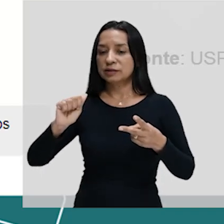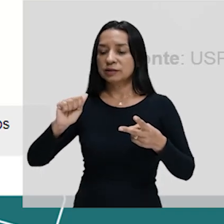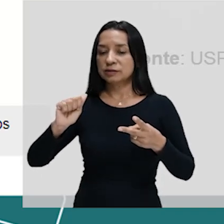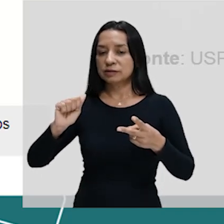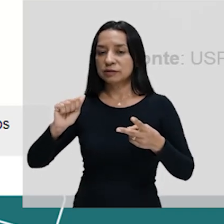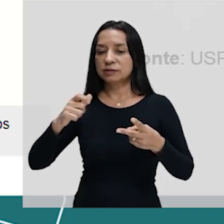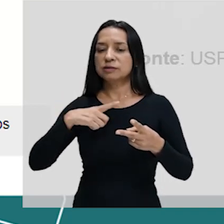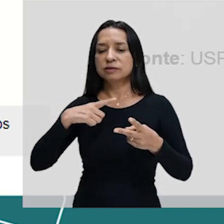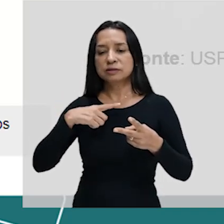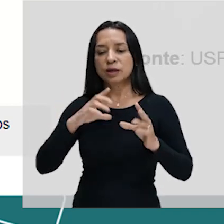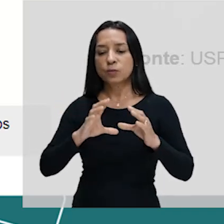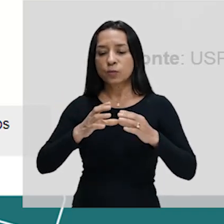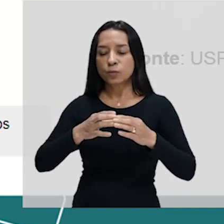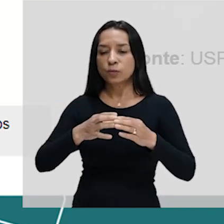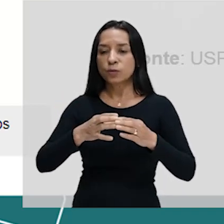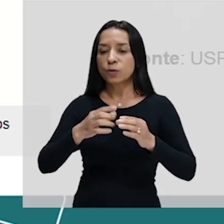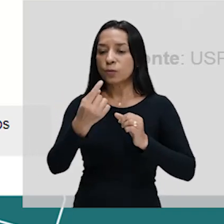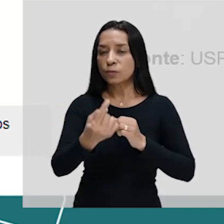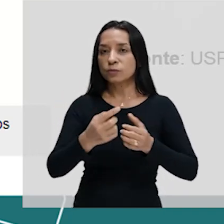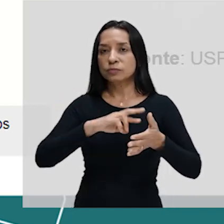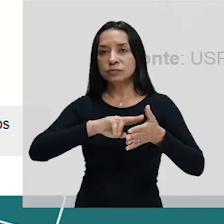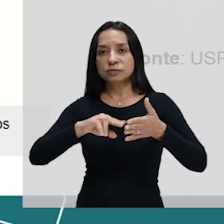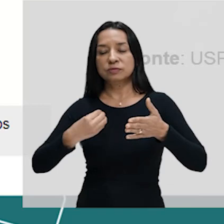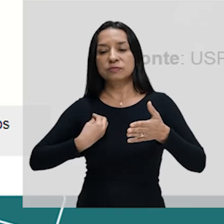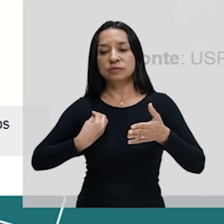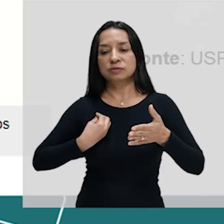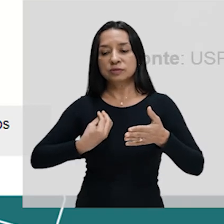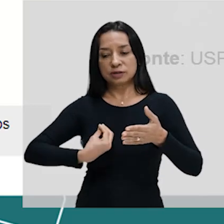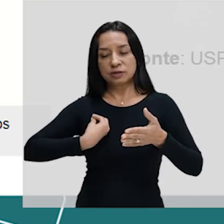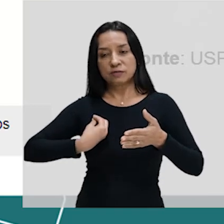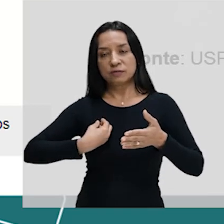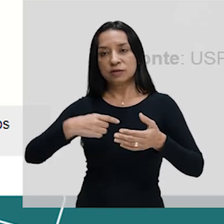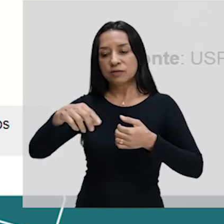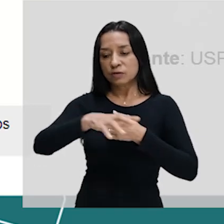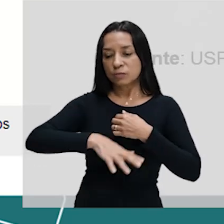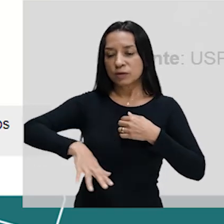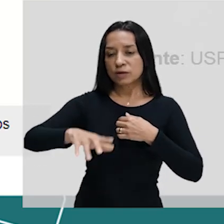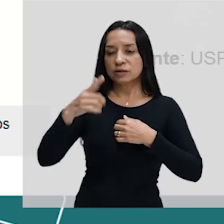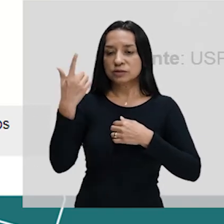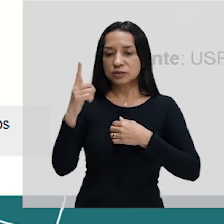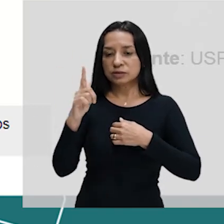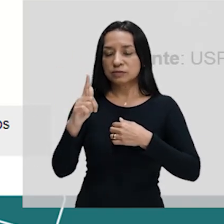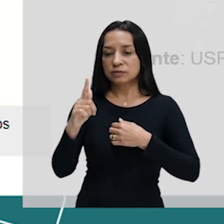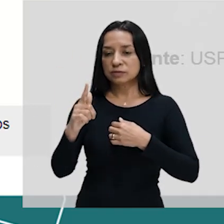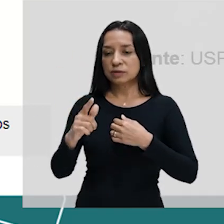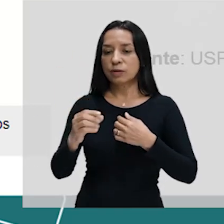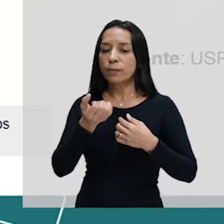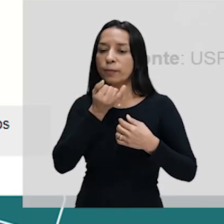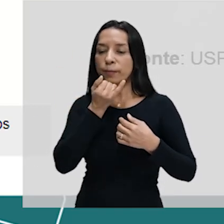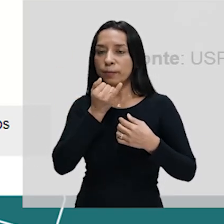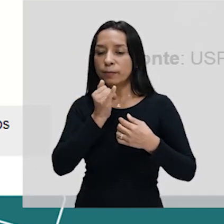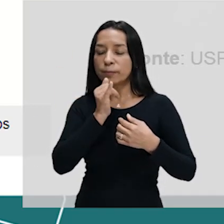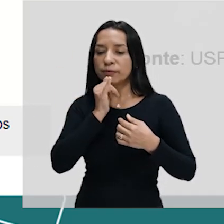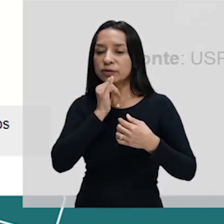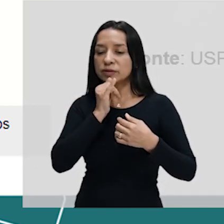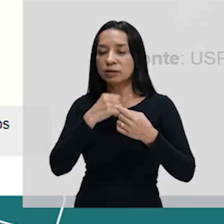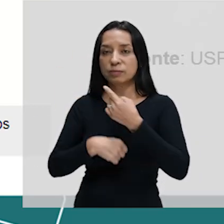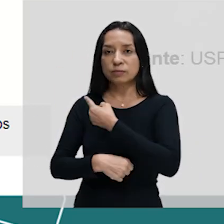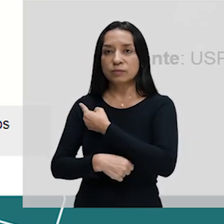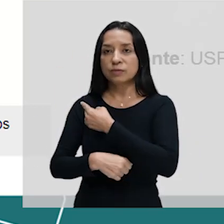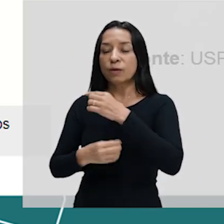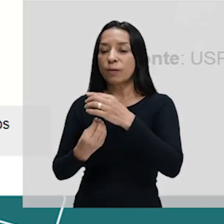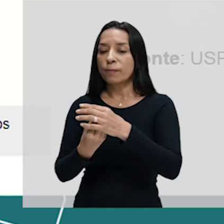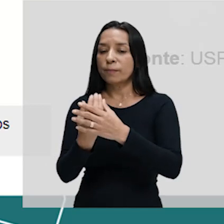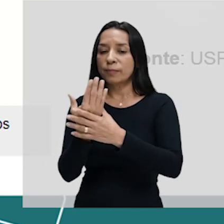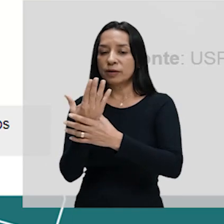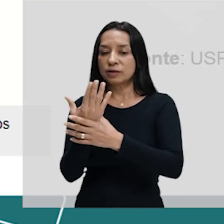indivíduos que vivem numa mesma área geográfica. Mas no caso dessas plantas, elas estão numa mesma área geográfica. Só que eu tenho aqui um tipo de